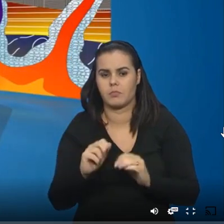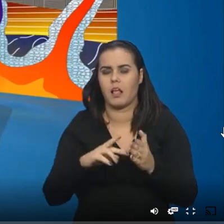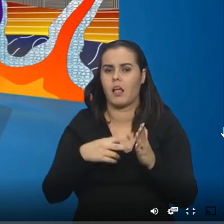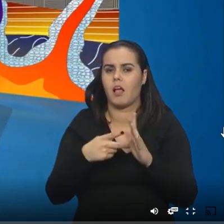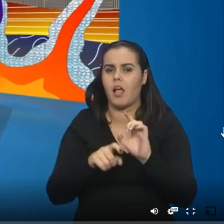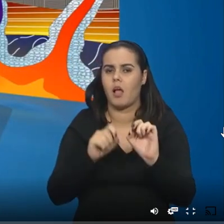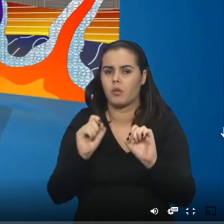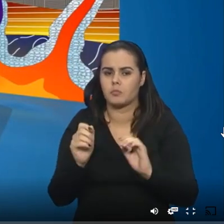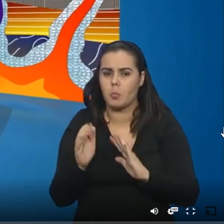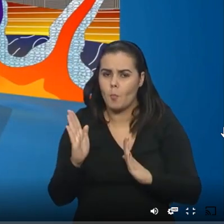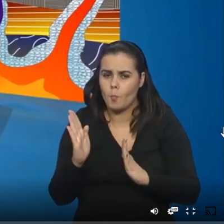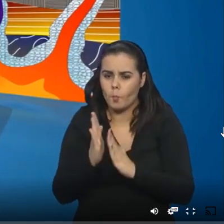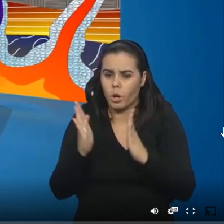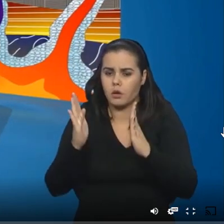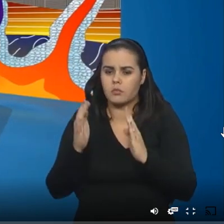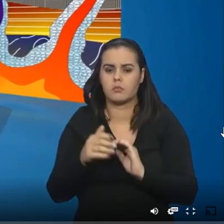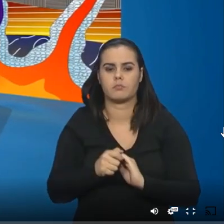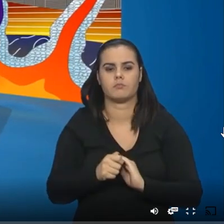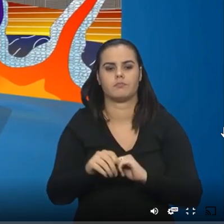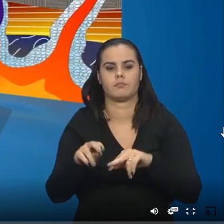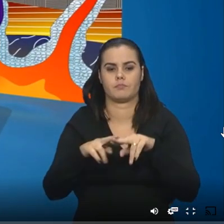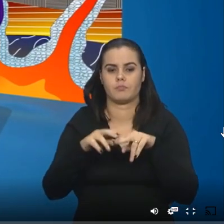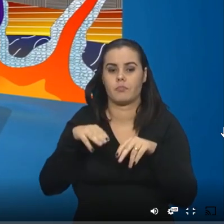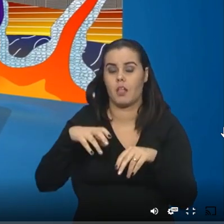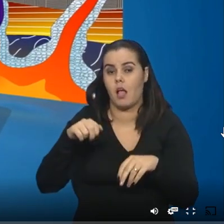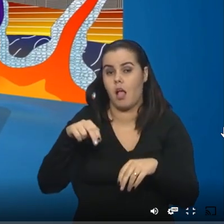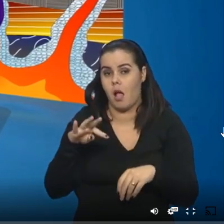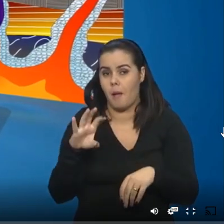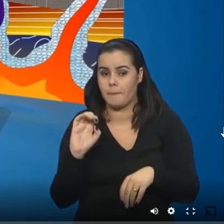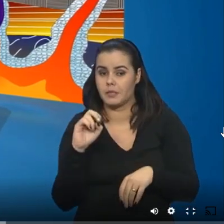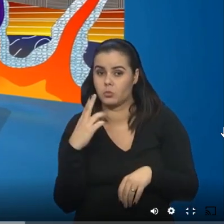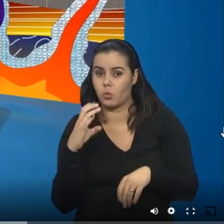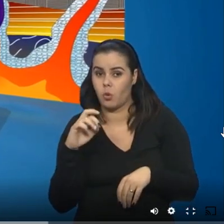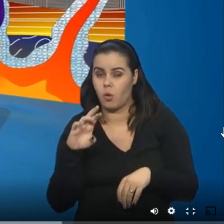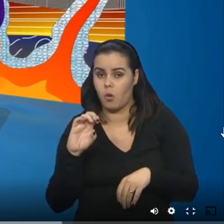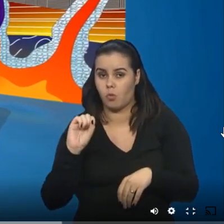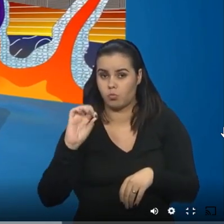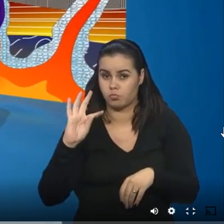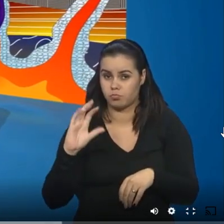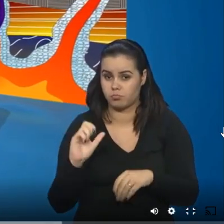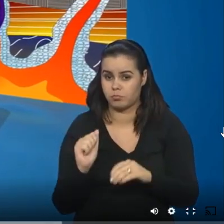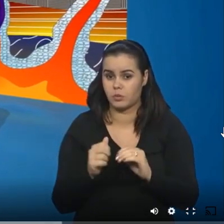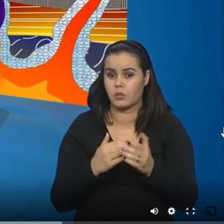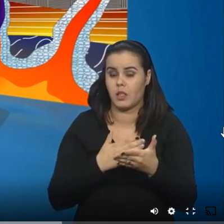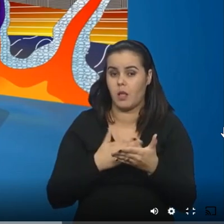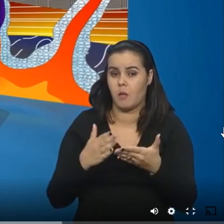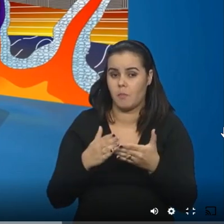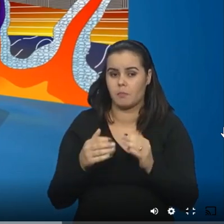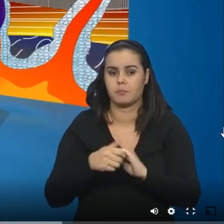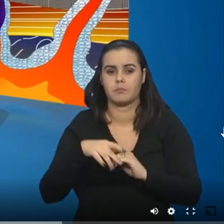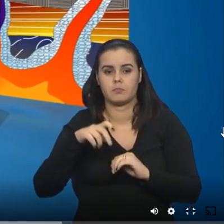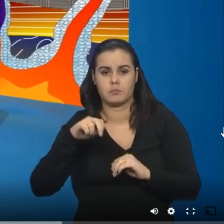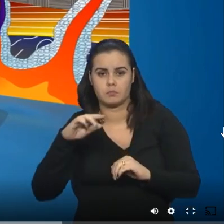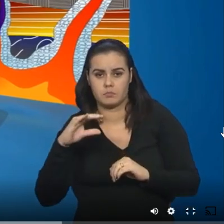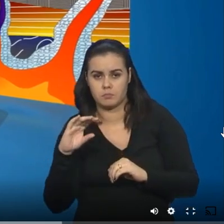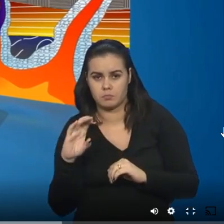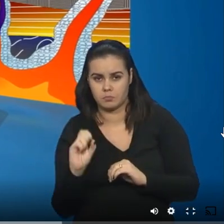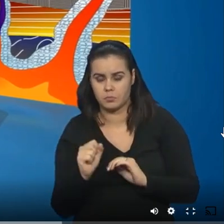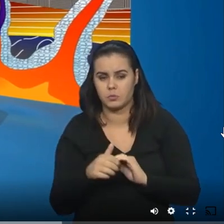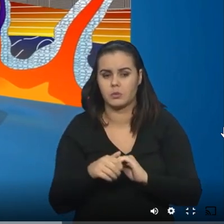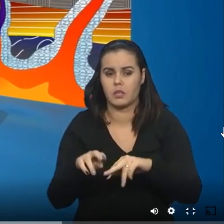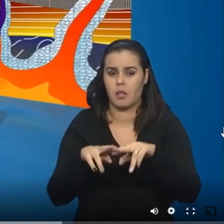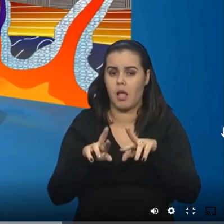que o magma gerado pela fusão do manto ou da crosta ascende a porções rasas da crosta e, através de processos